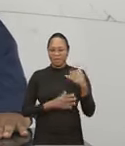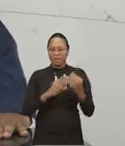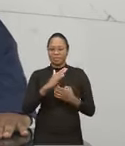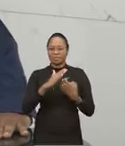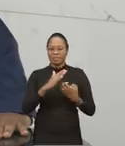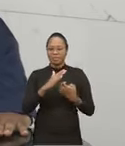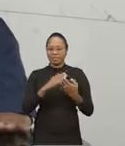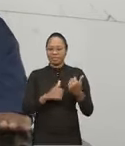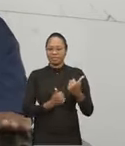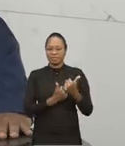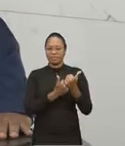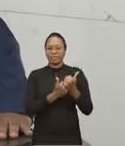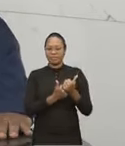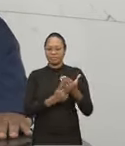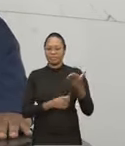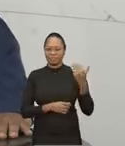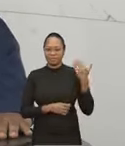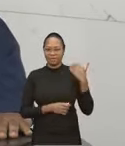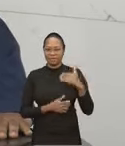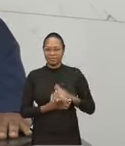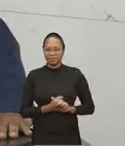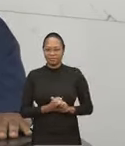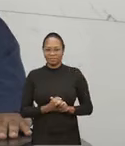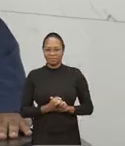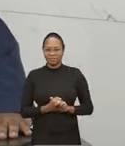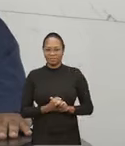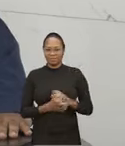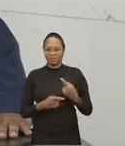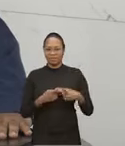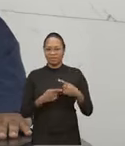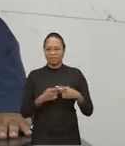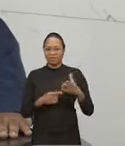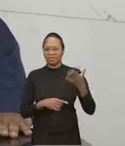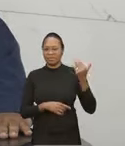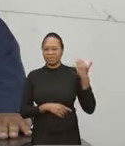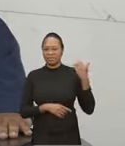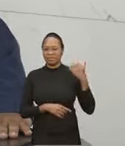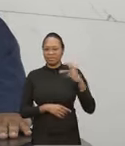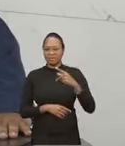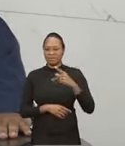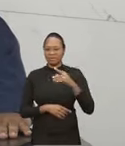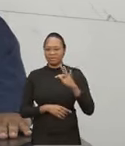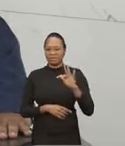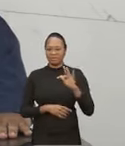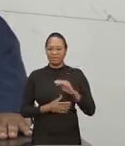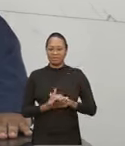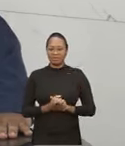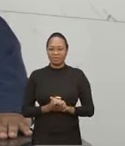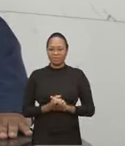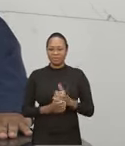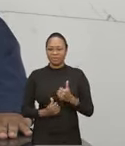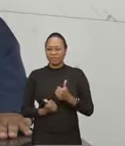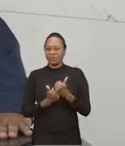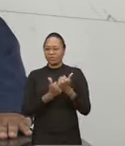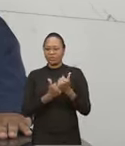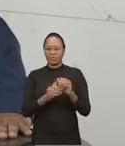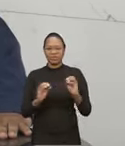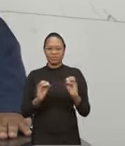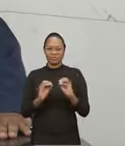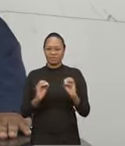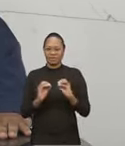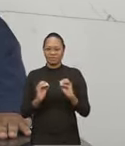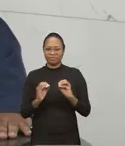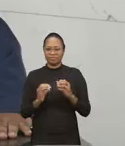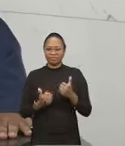campo, porque na época era a época do PT. E o PT não dava suporte ao esporte, nem